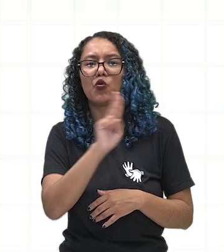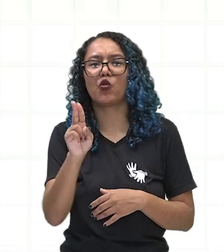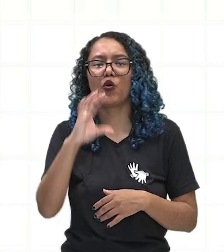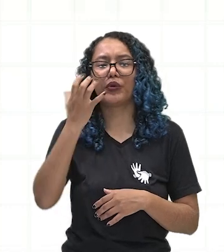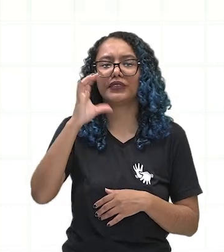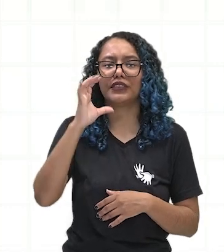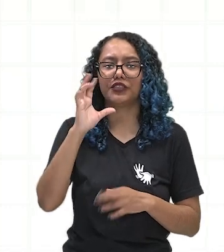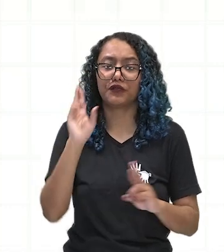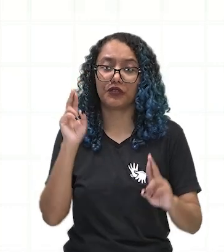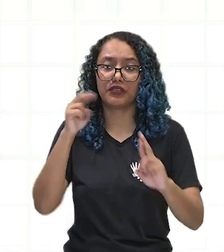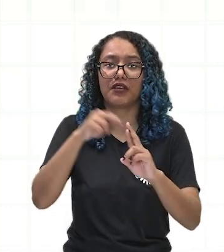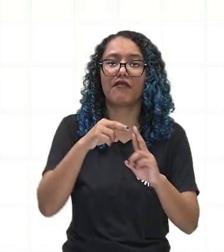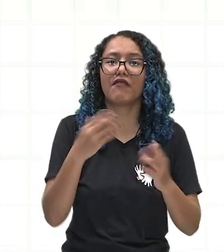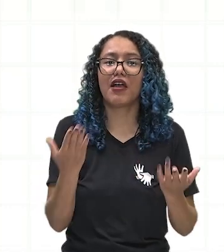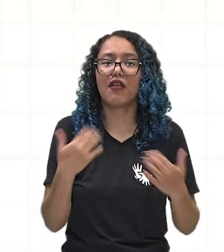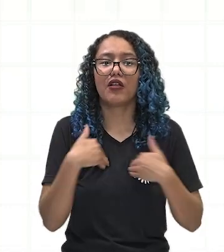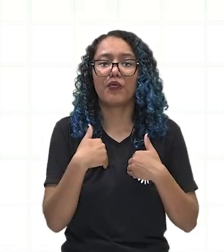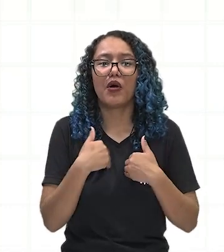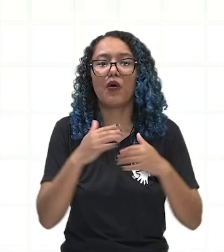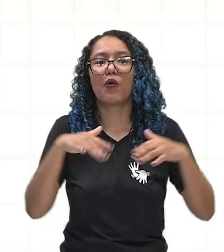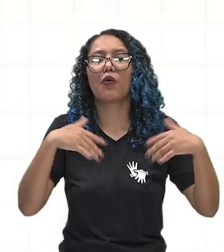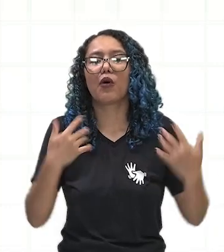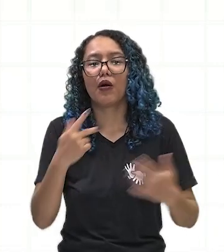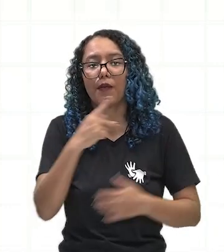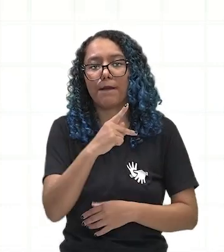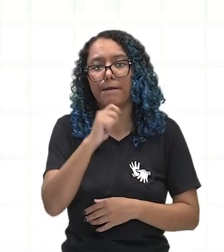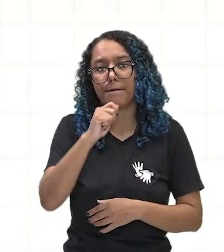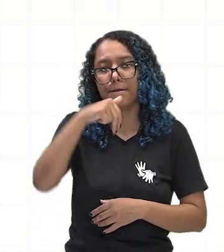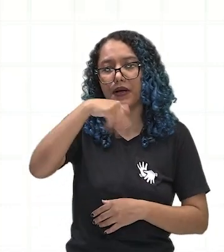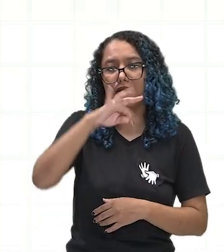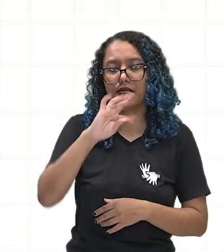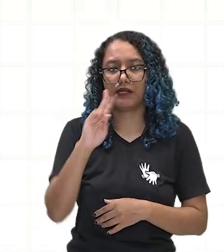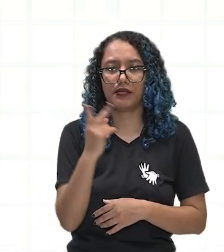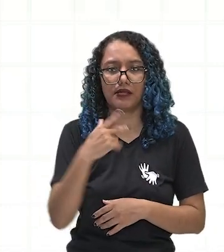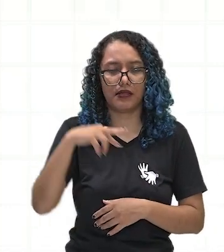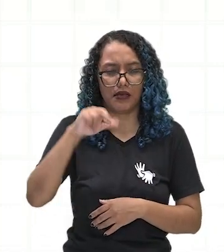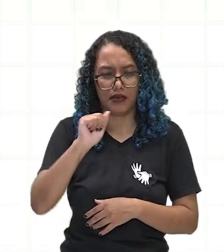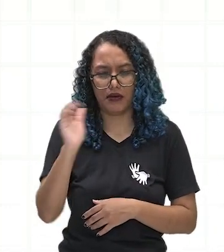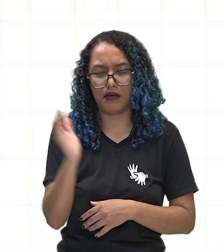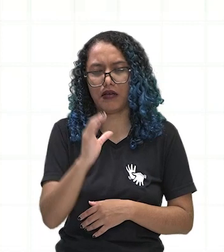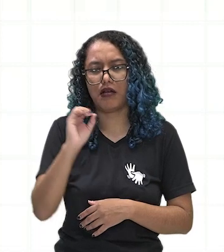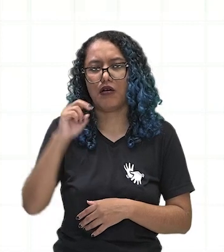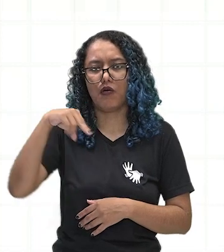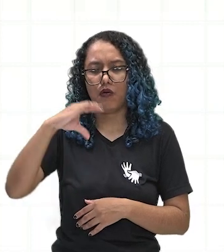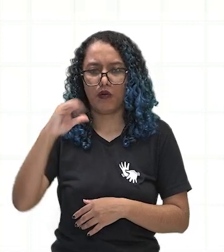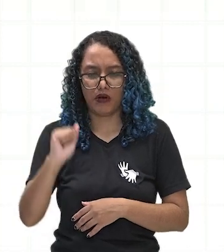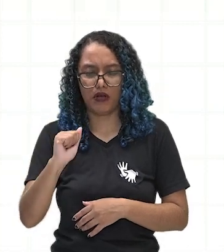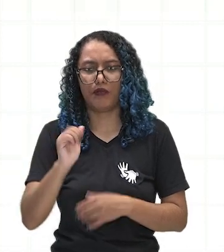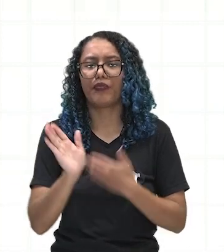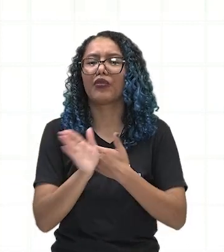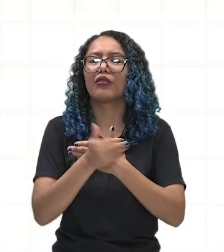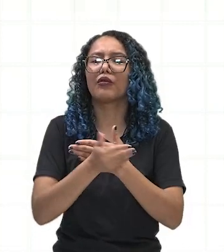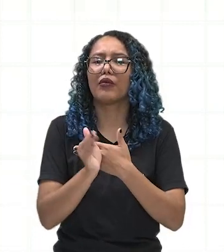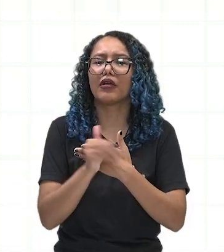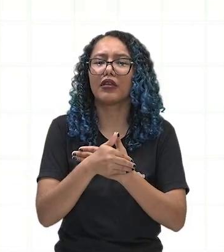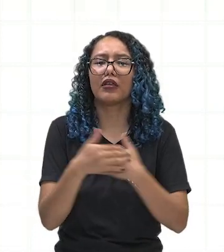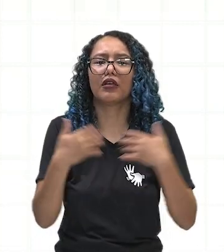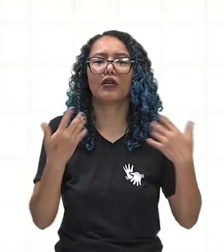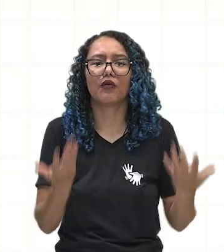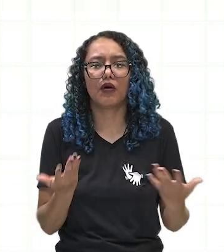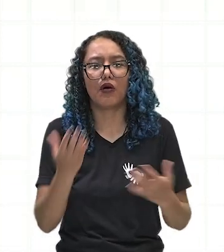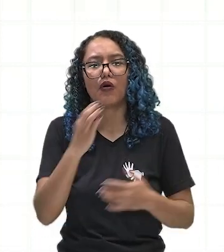vai fazer alusão à espécie é Panthera onca ou Panthera onça. No caso do tambaqui, ele pertence ao